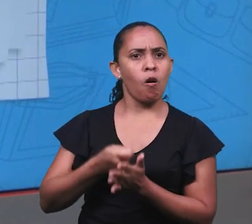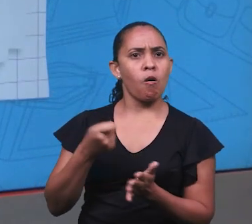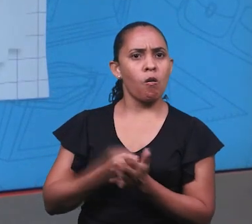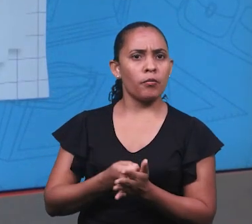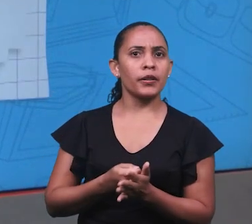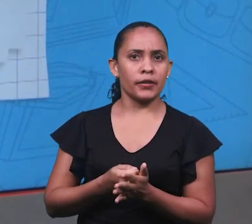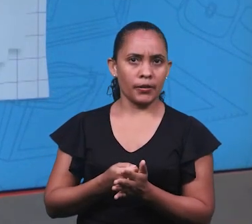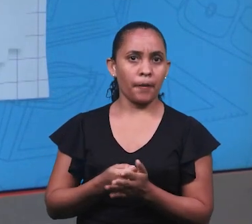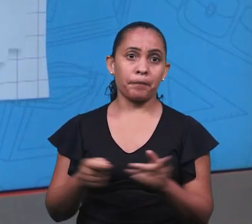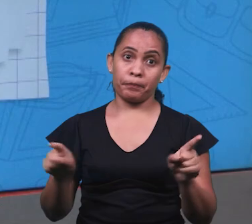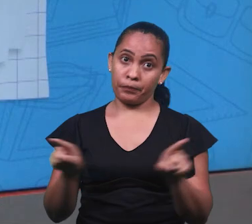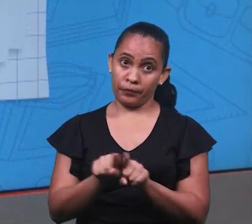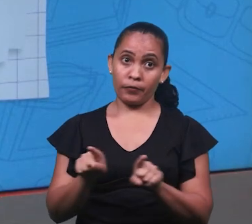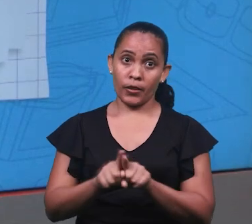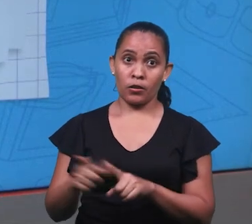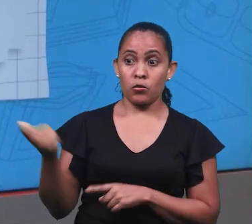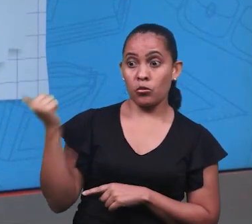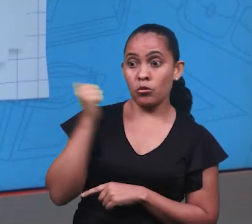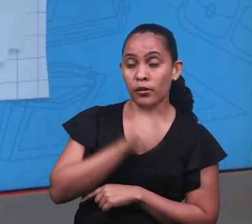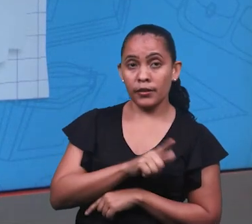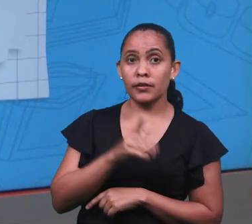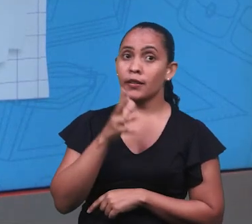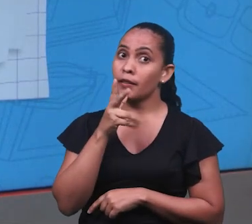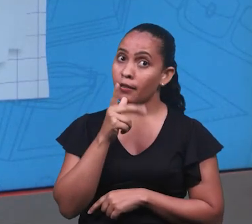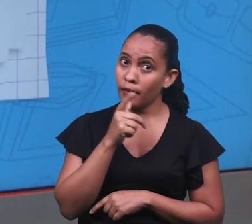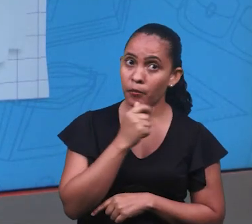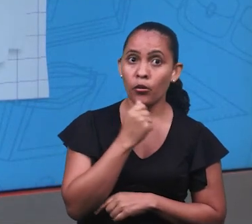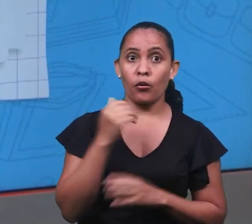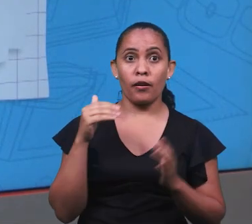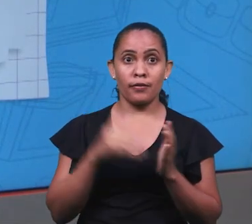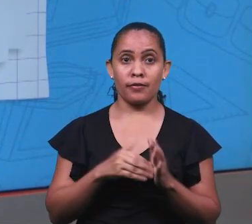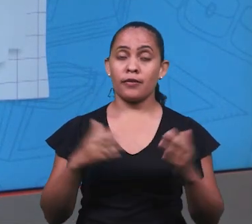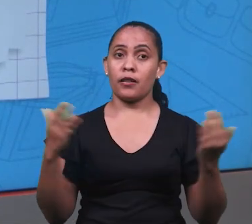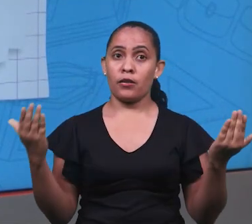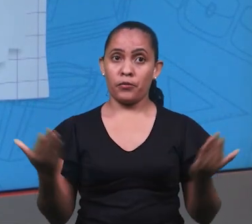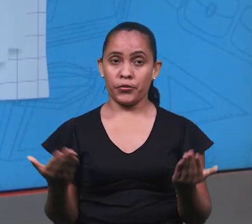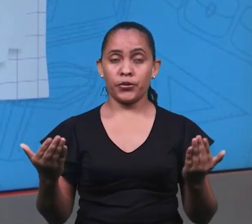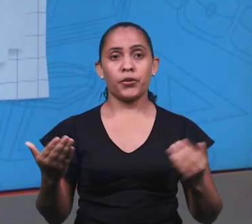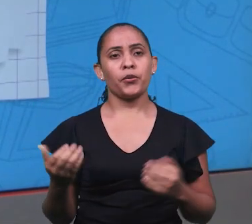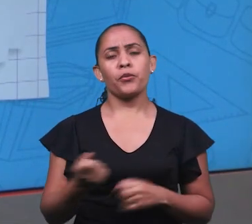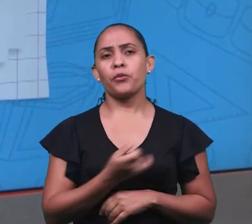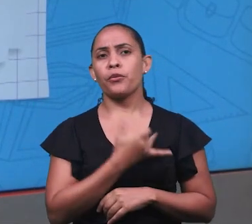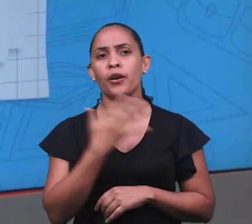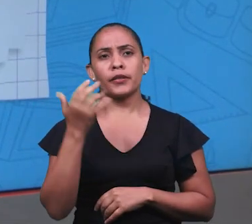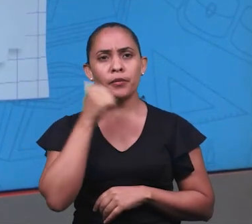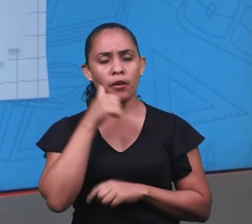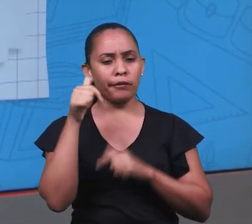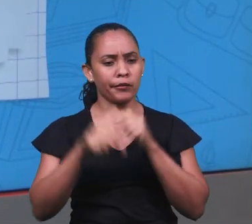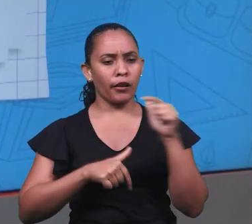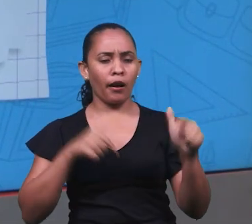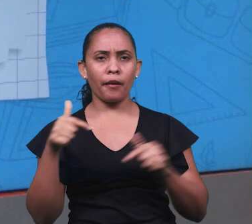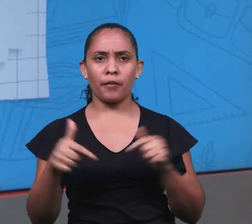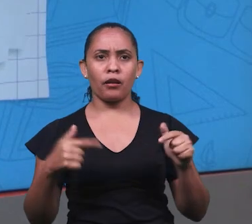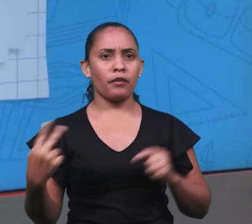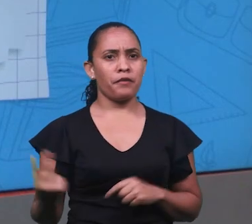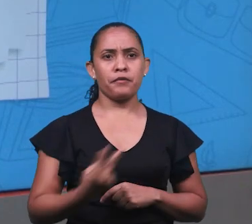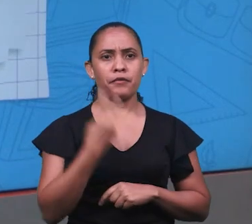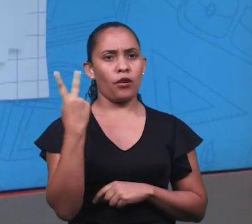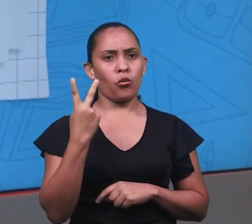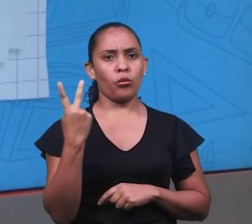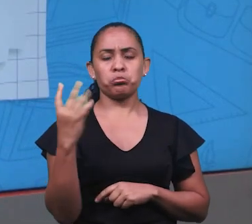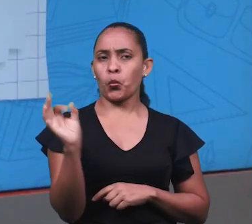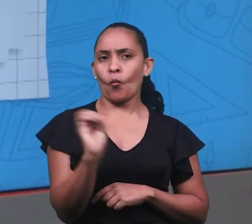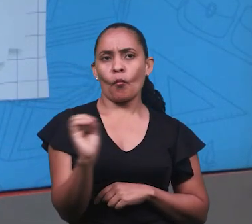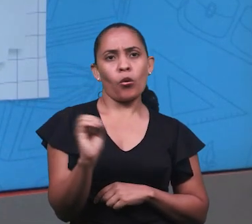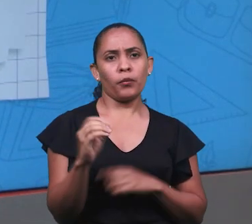empregadas domésticas foi uma conquista um pouco tardia. E até hoje, quantas mulheres realizam esse trabalho sem nenhum tipo de reconhecimento